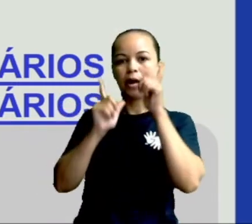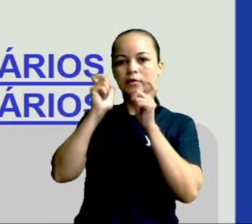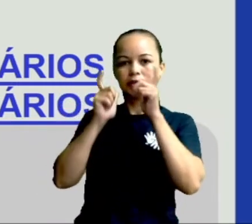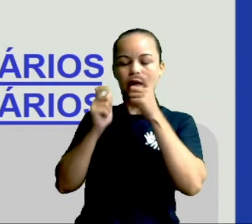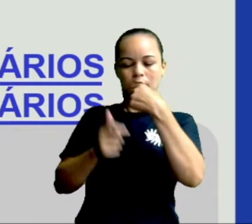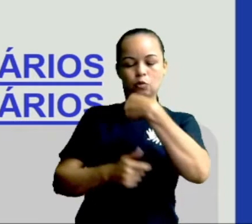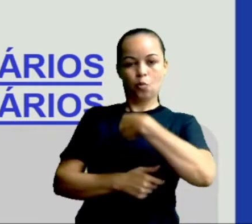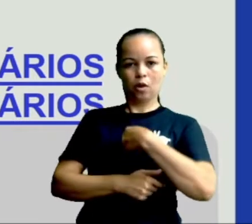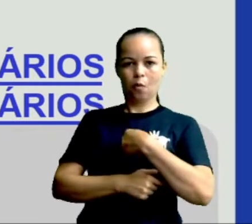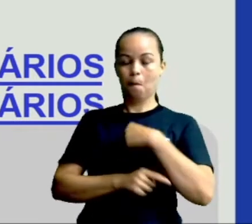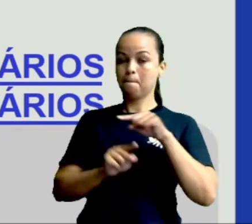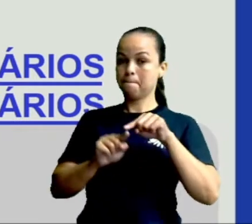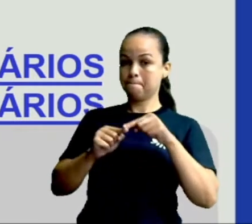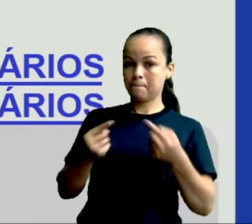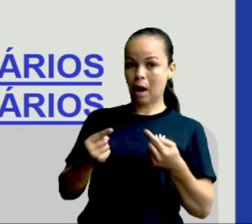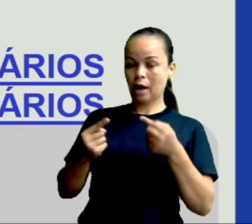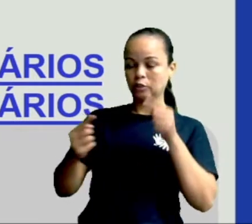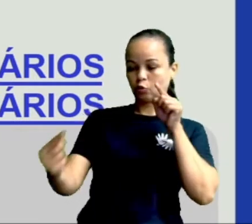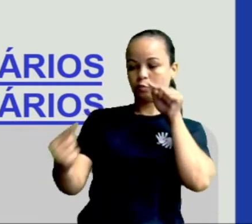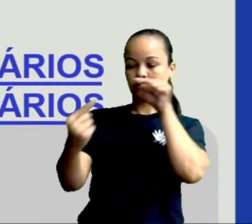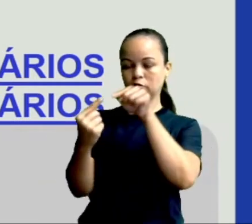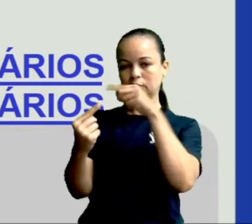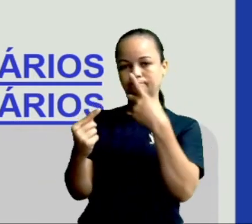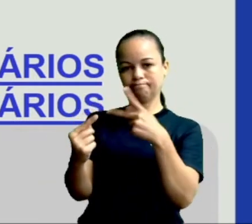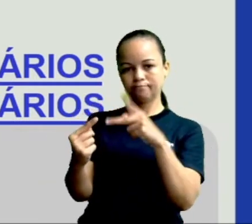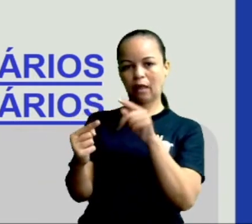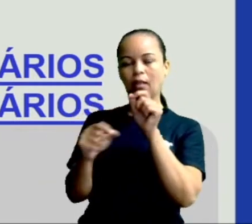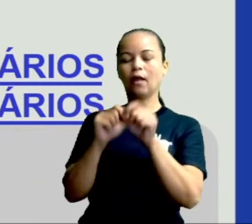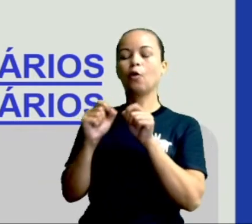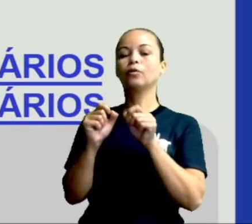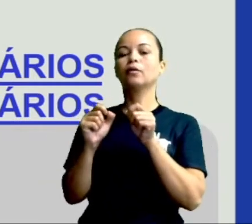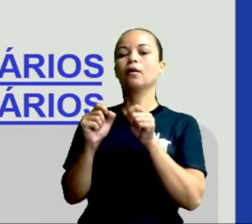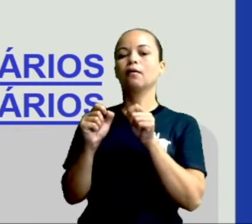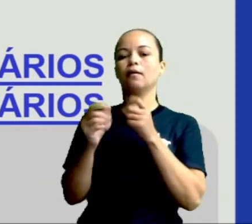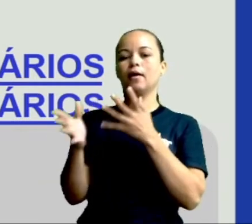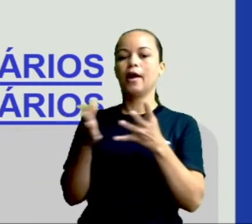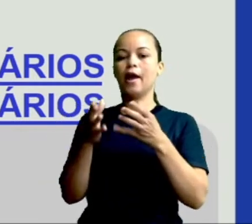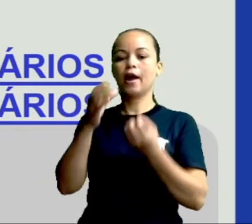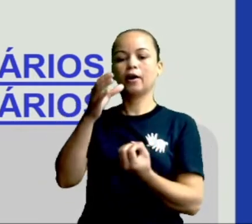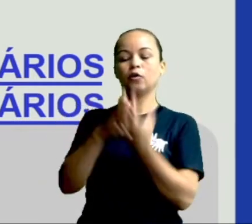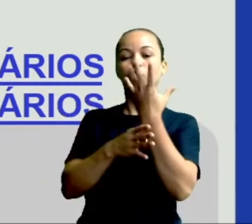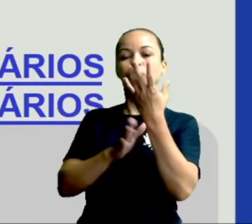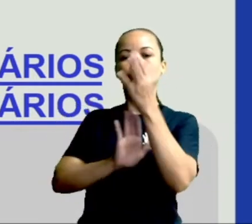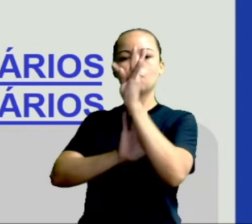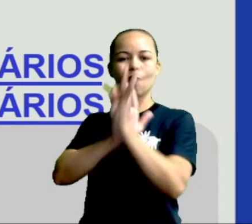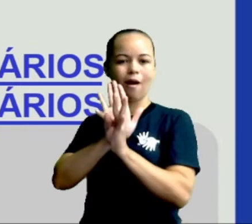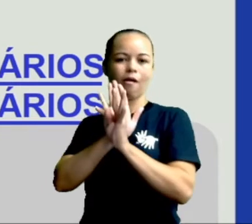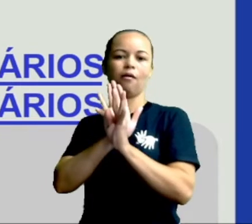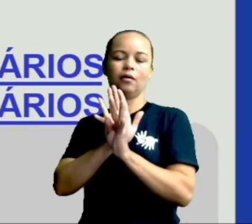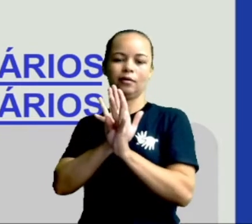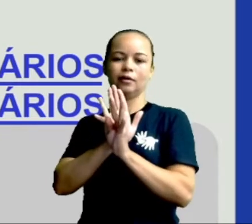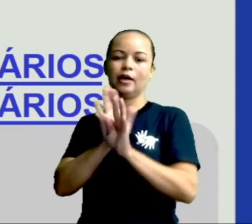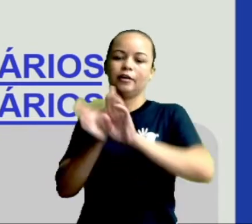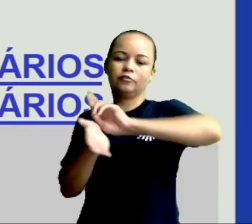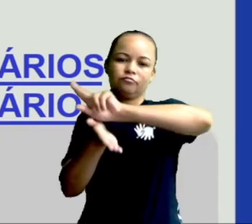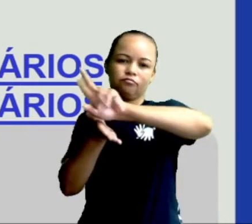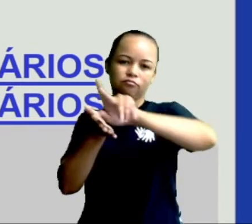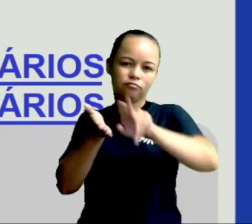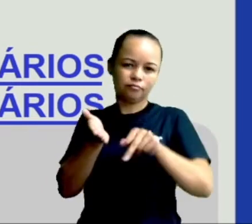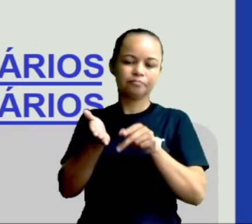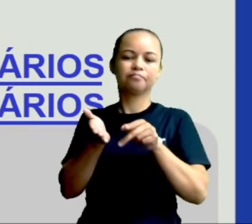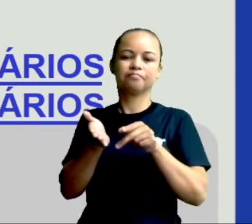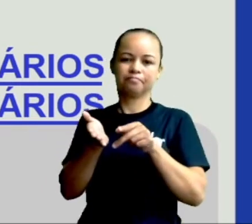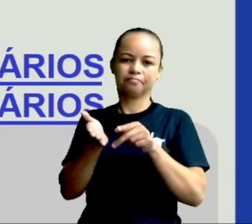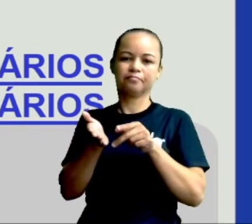do eu, mas o grande objetivo da função poética é construir o texto em diferentes formatos.